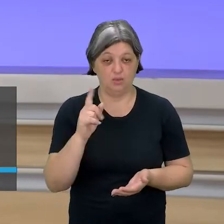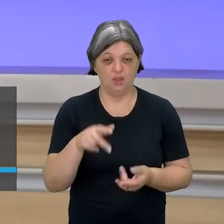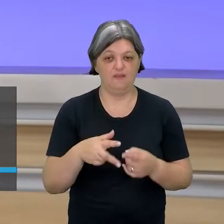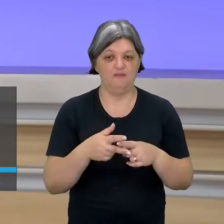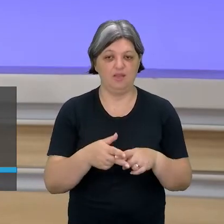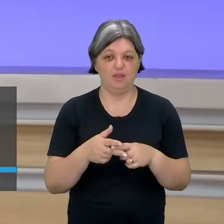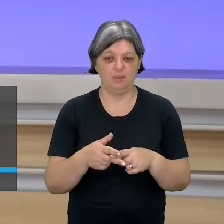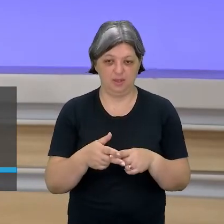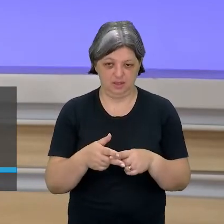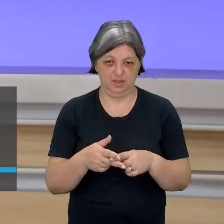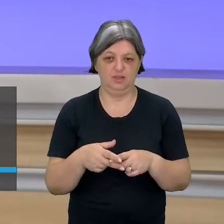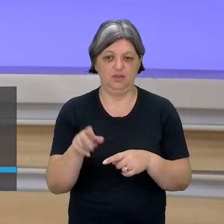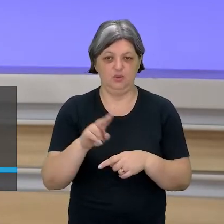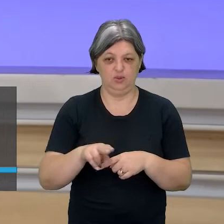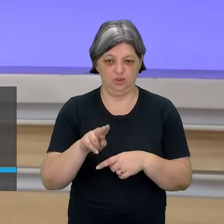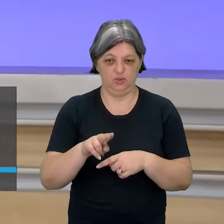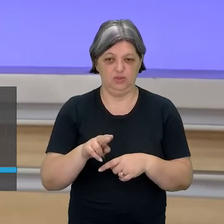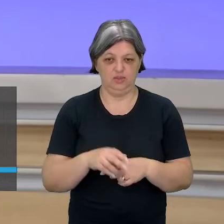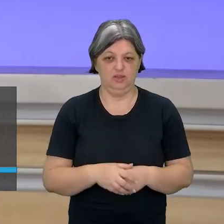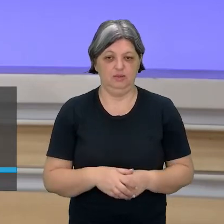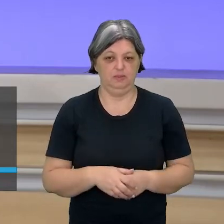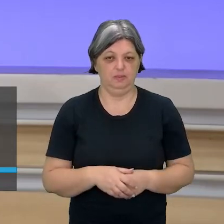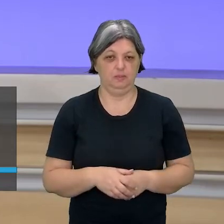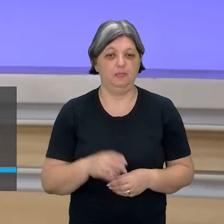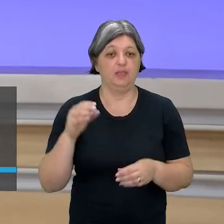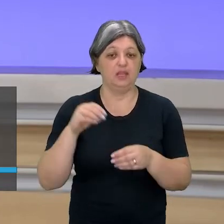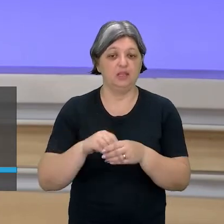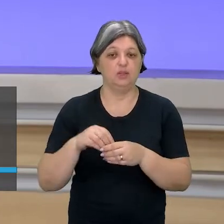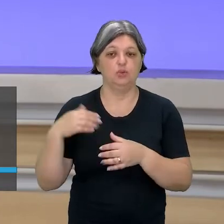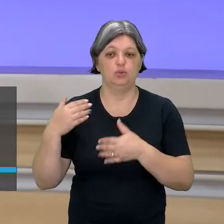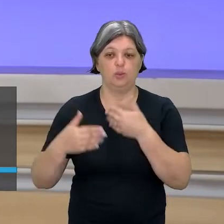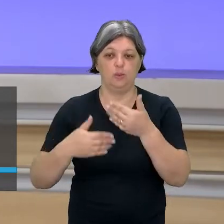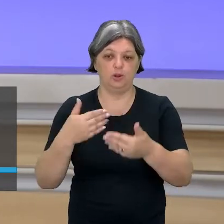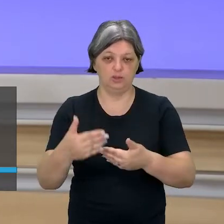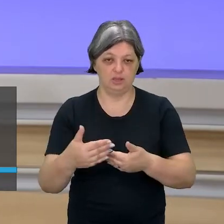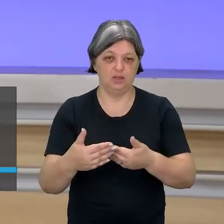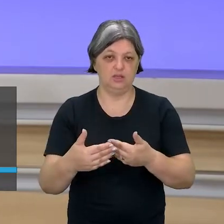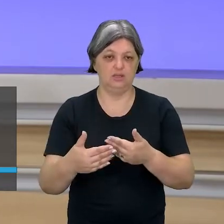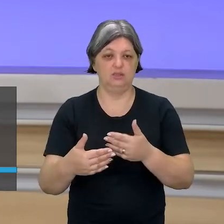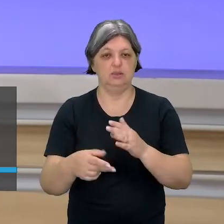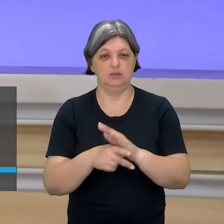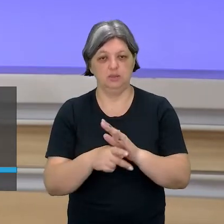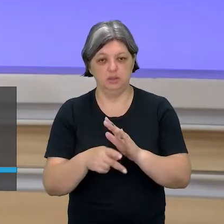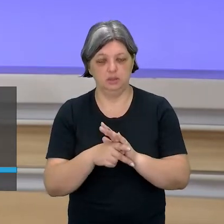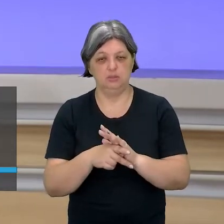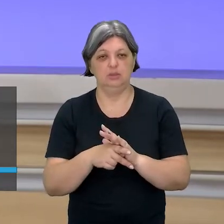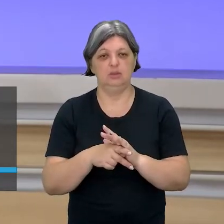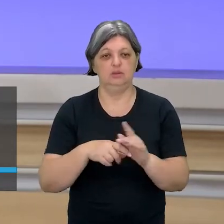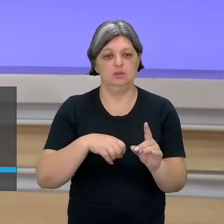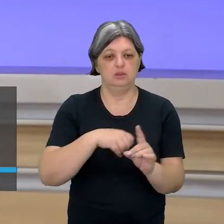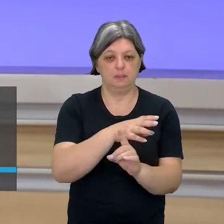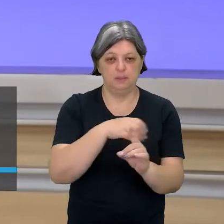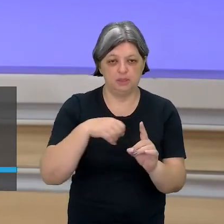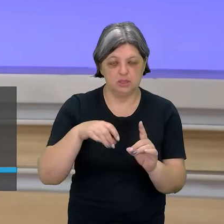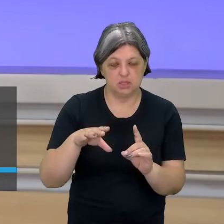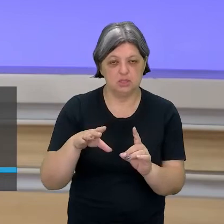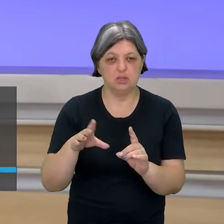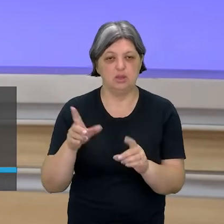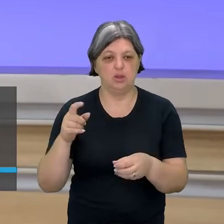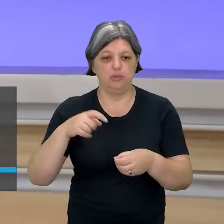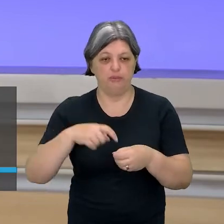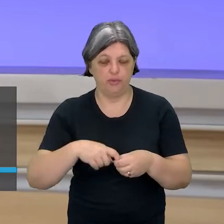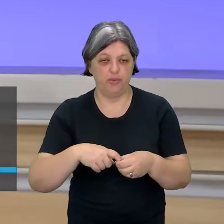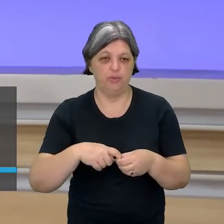ferramentas que a gente pode utilizar dentro de um processo de remediação ou dentro de um processo de